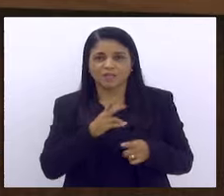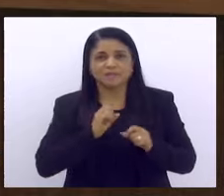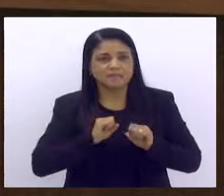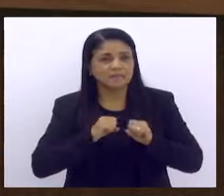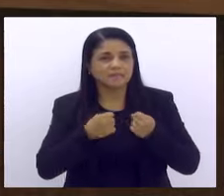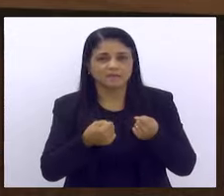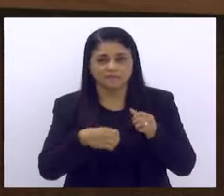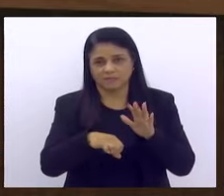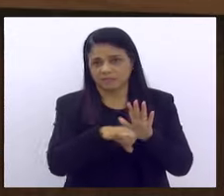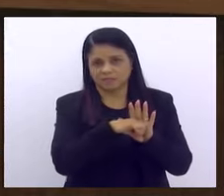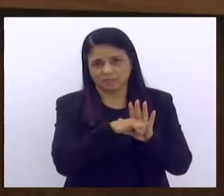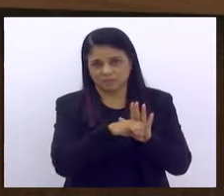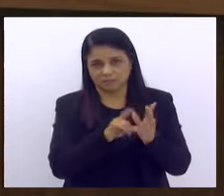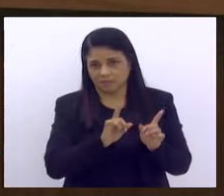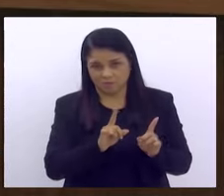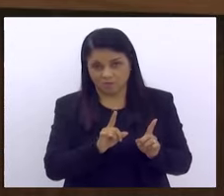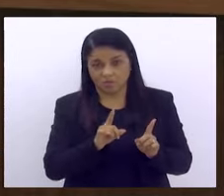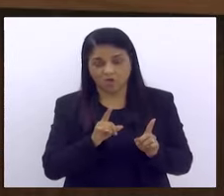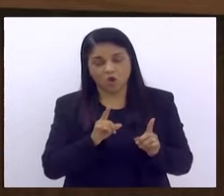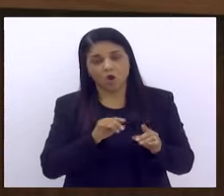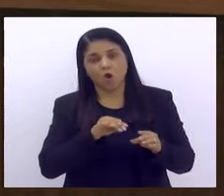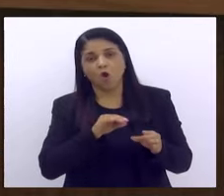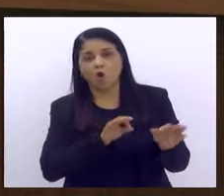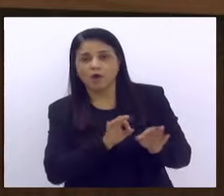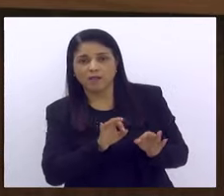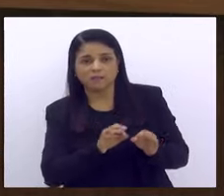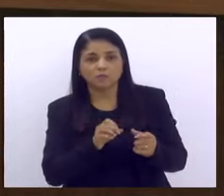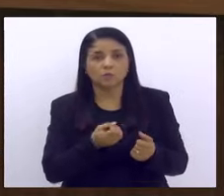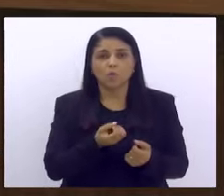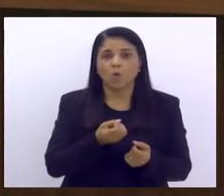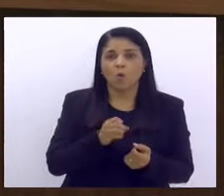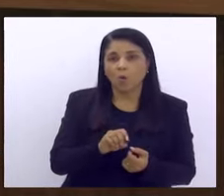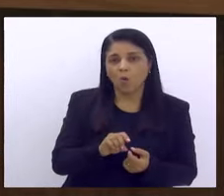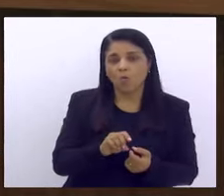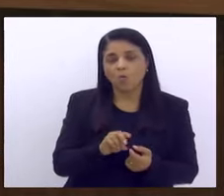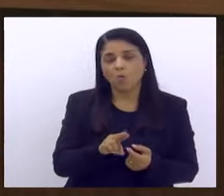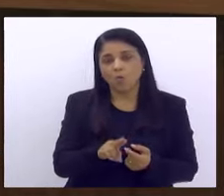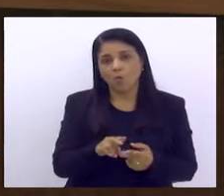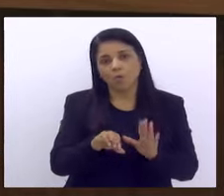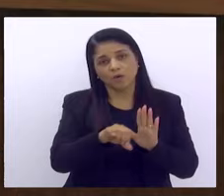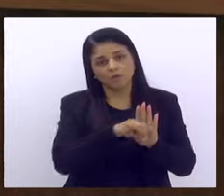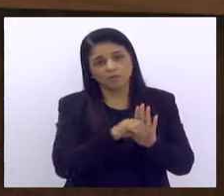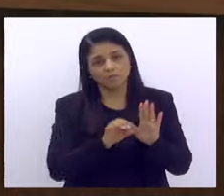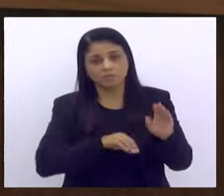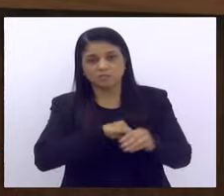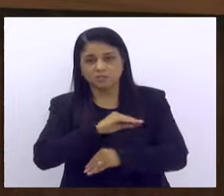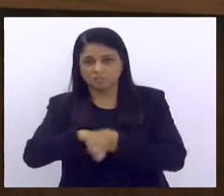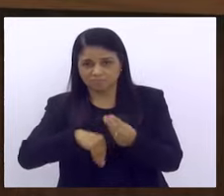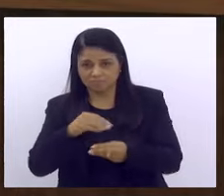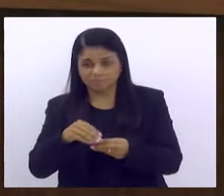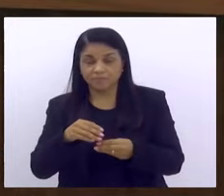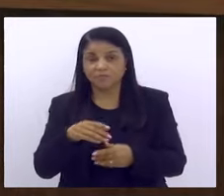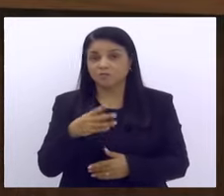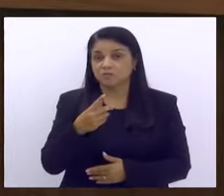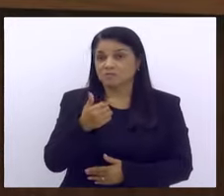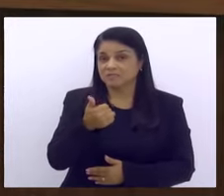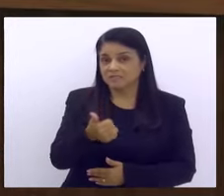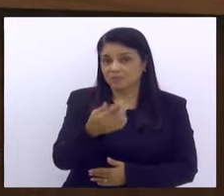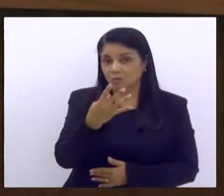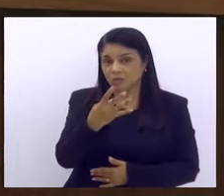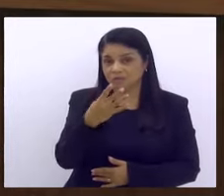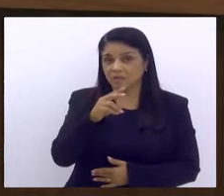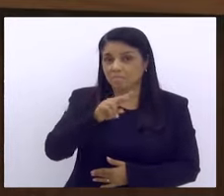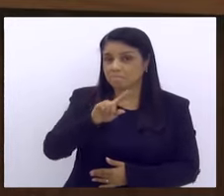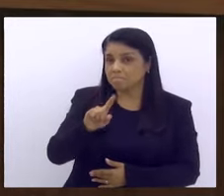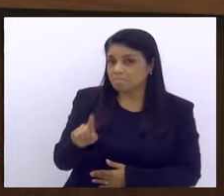crimes, seja ele organizado ou desorganizado. Estamos aqui falando que tem 140 mil moradores reféns